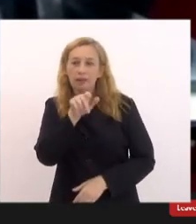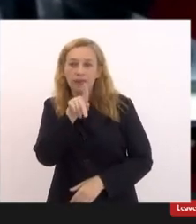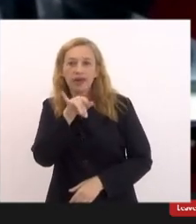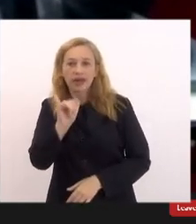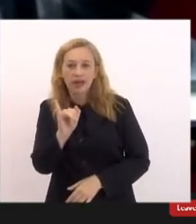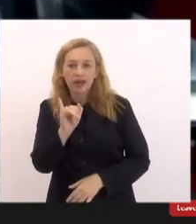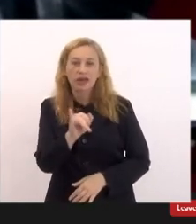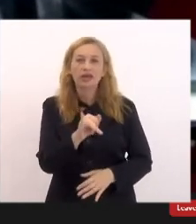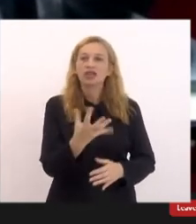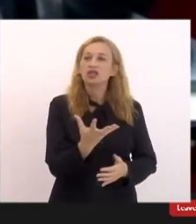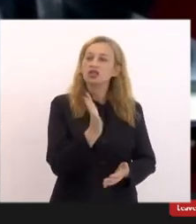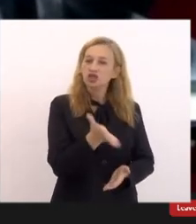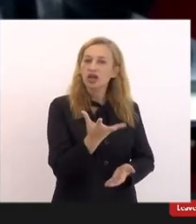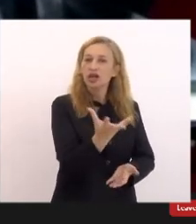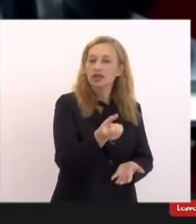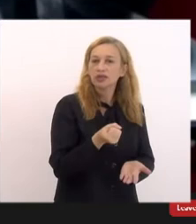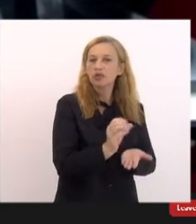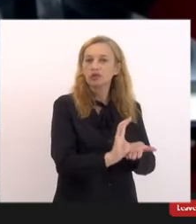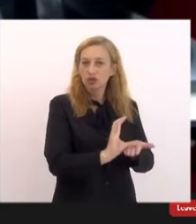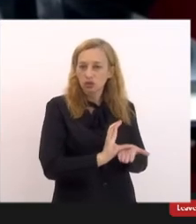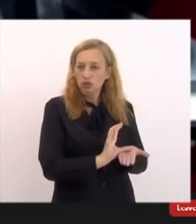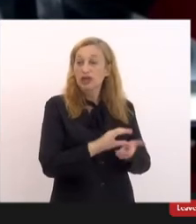unidades já receberam esse recurso. Então,